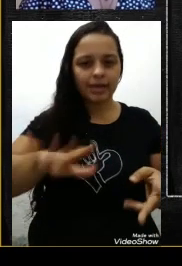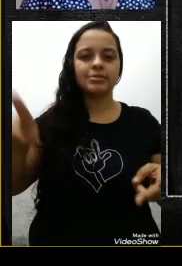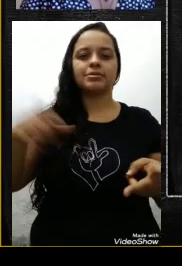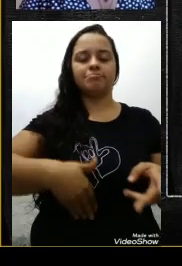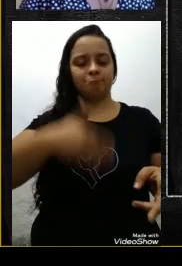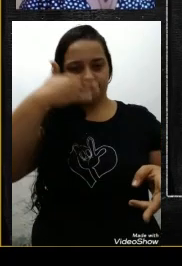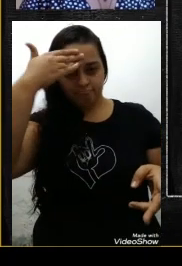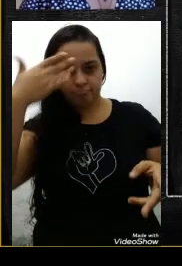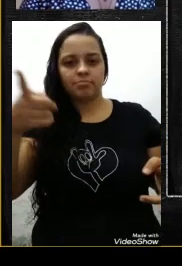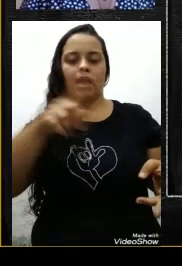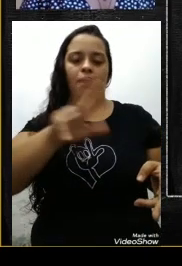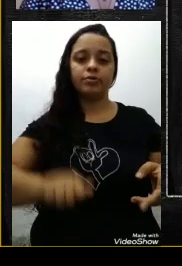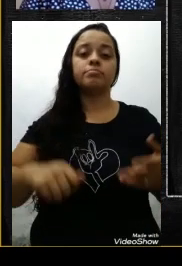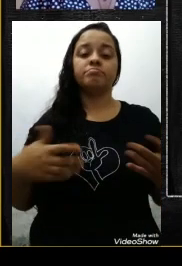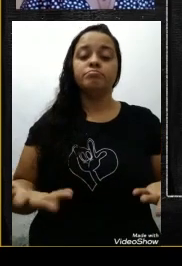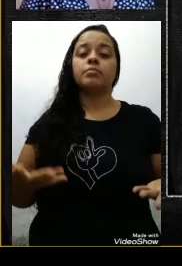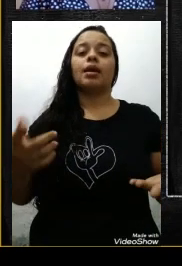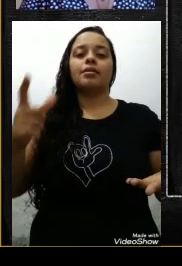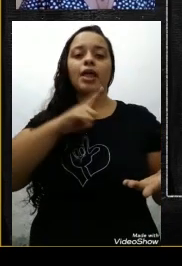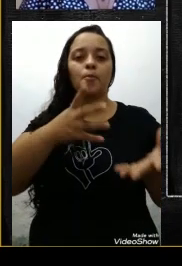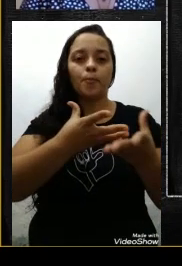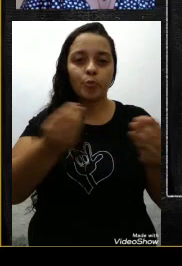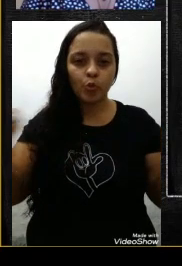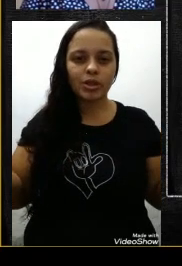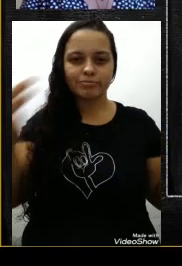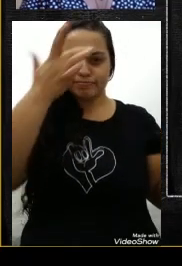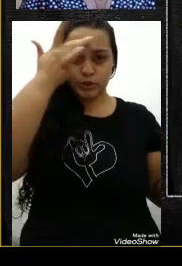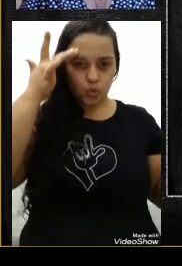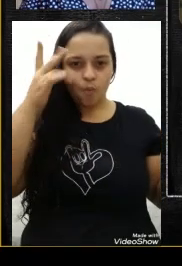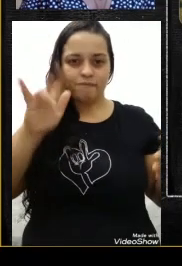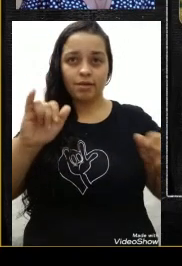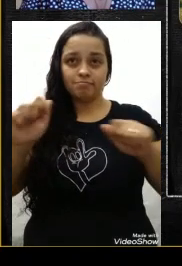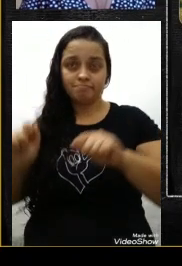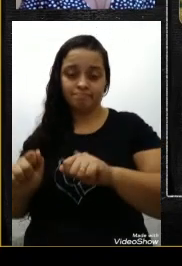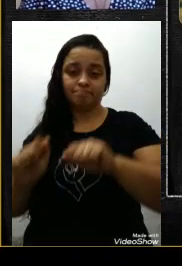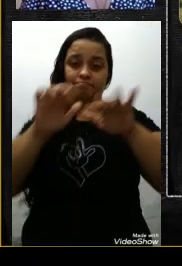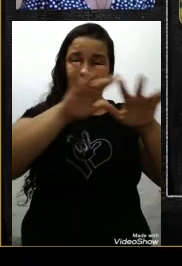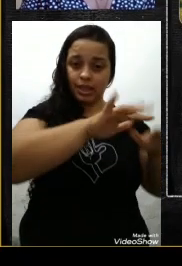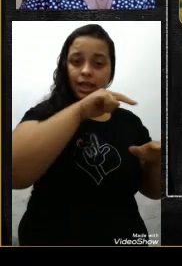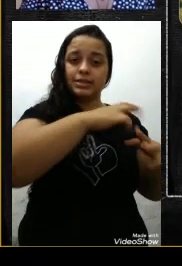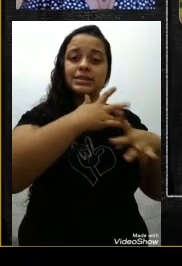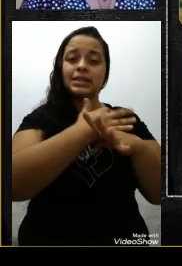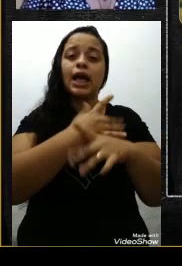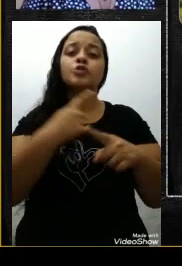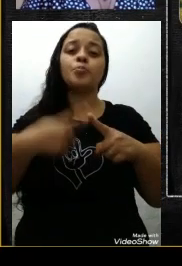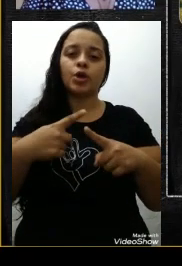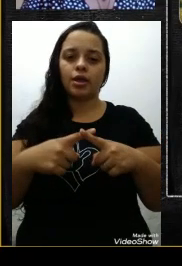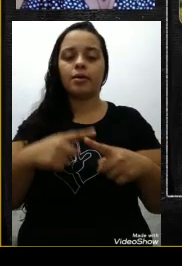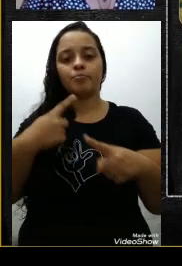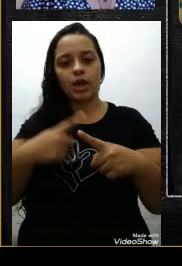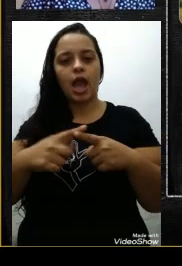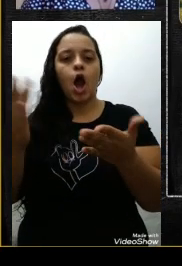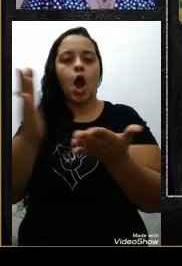A partir do século XI e XII, também vamos observar uma grande migração para os centros urbanos. Algumas pessoas por terem sido